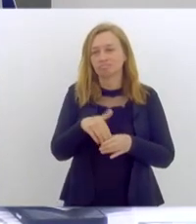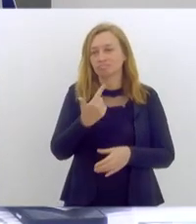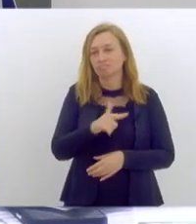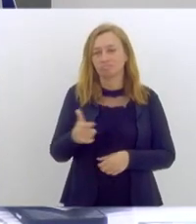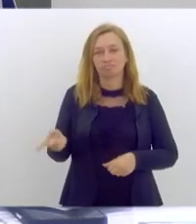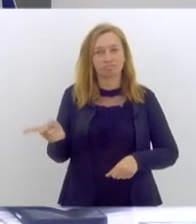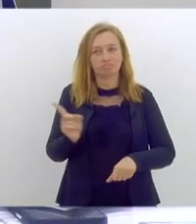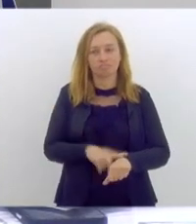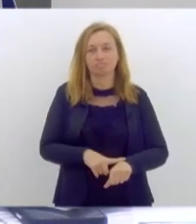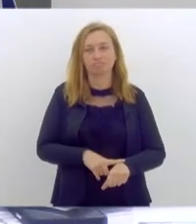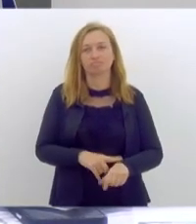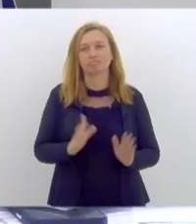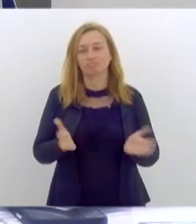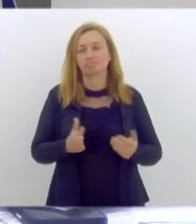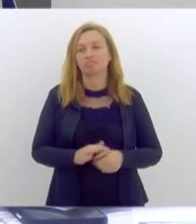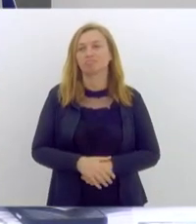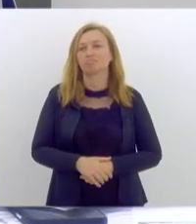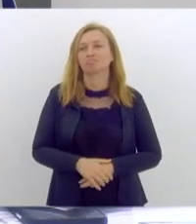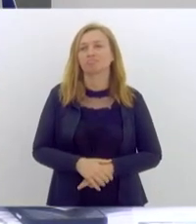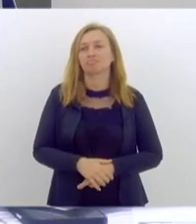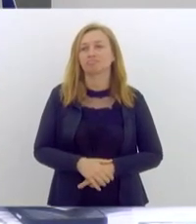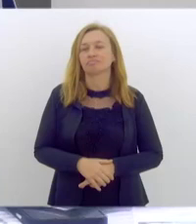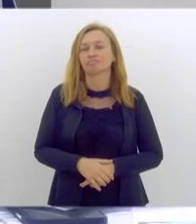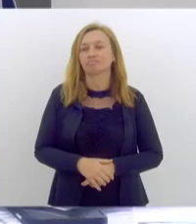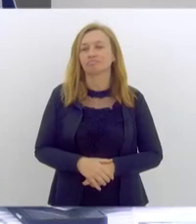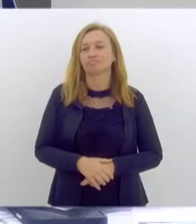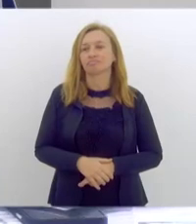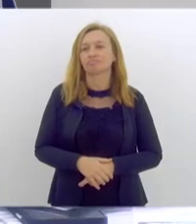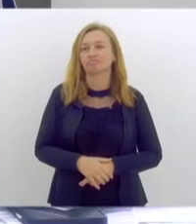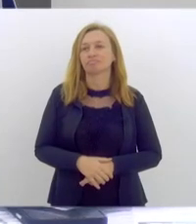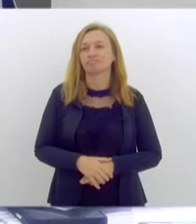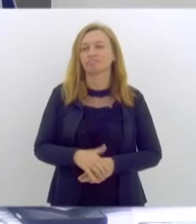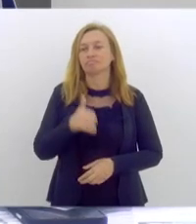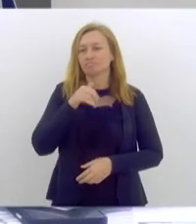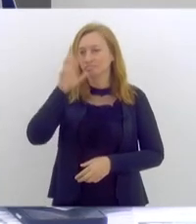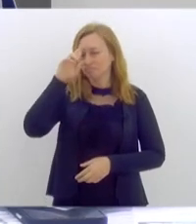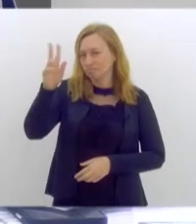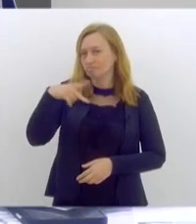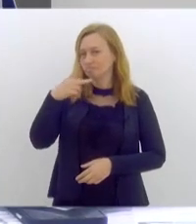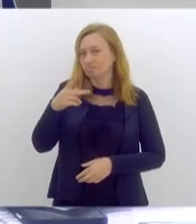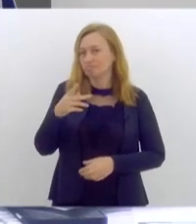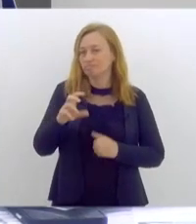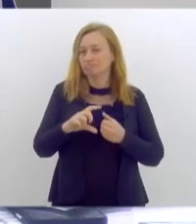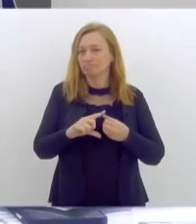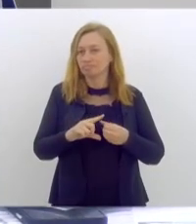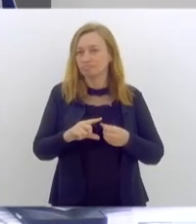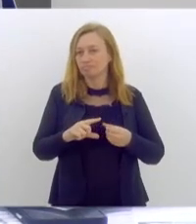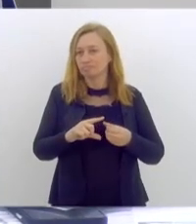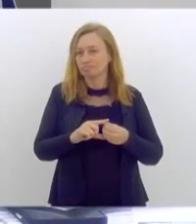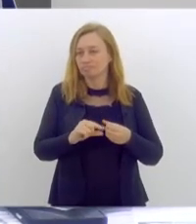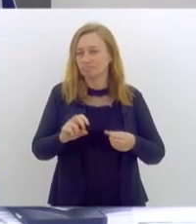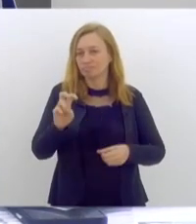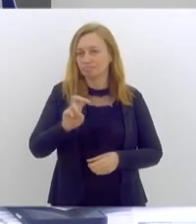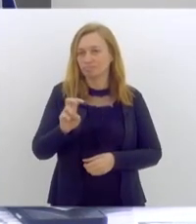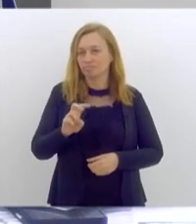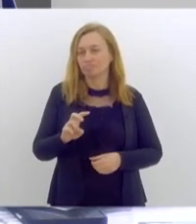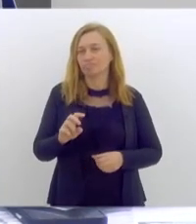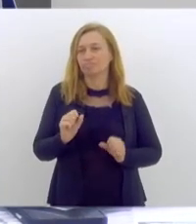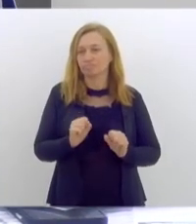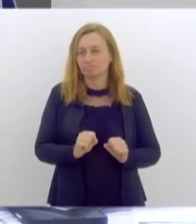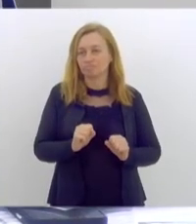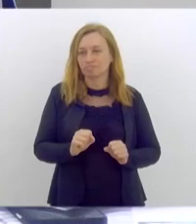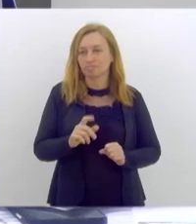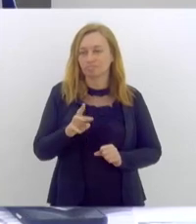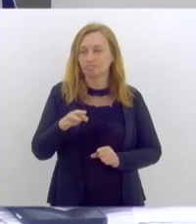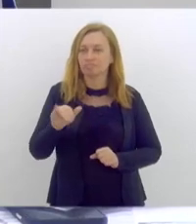haver tempo hábil e a senhora fala aqui no artigo quinto poderá credenciar